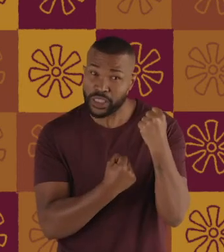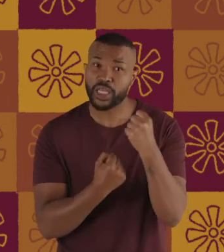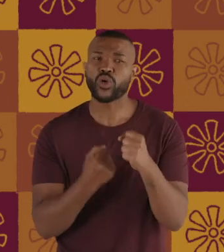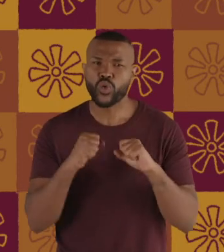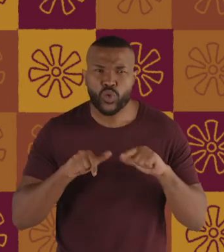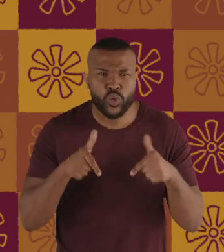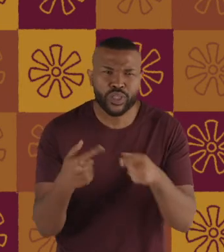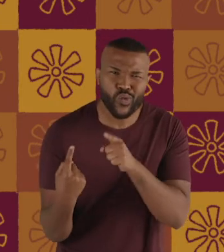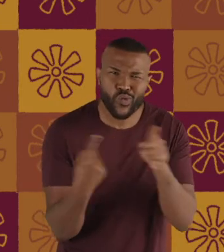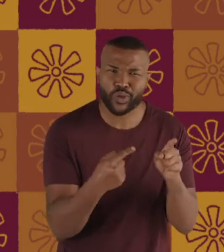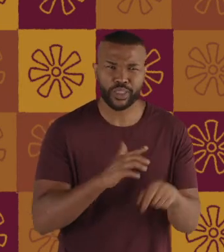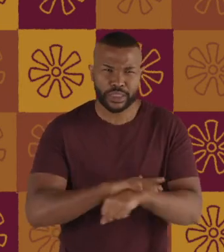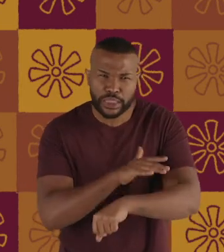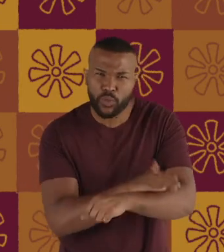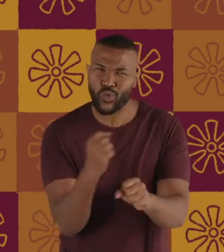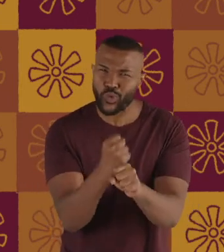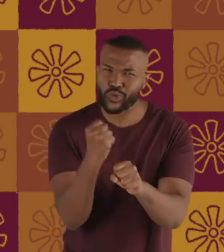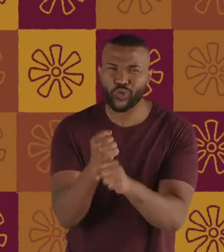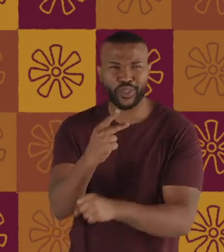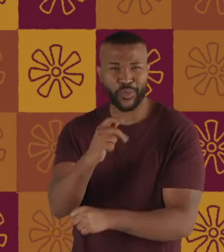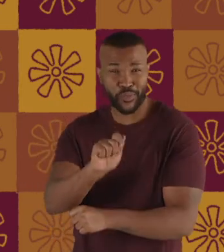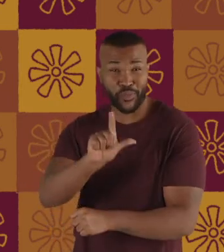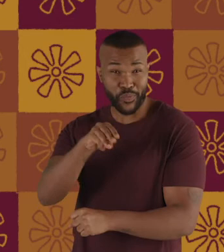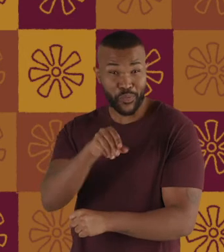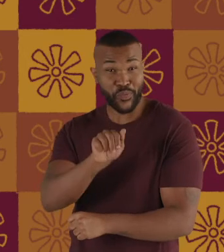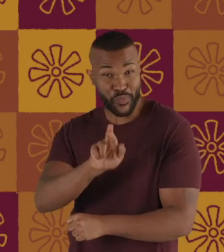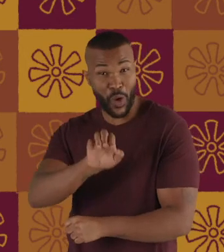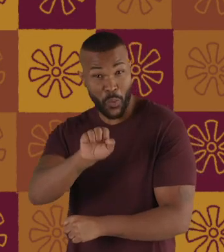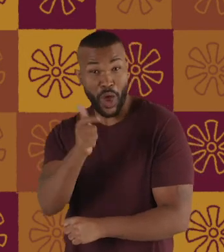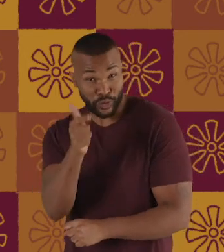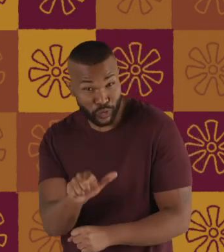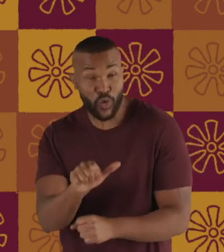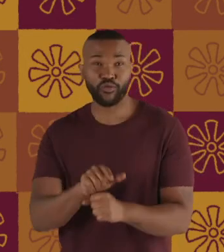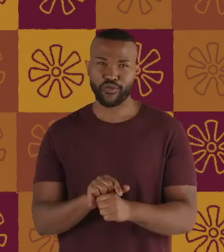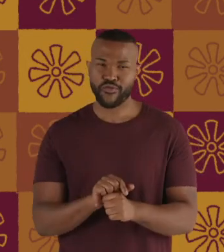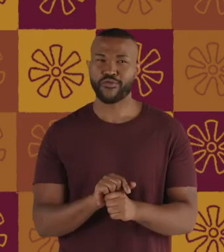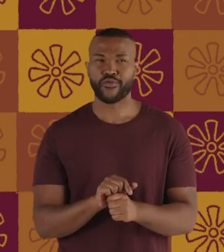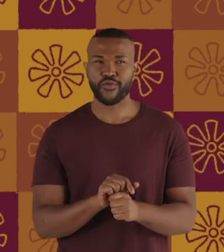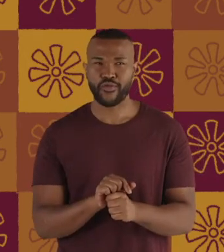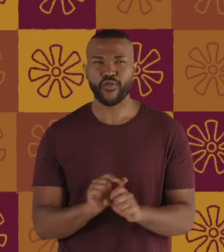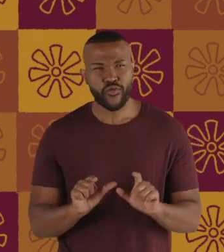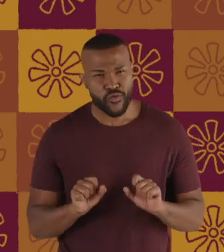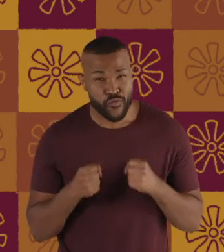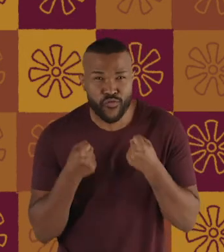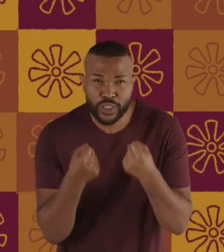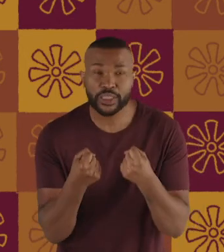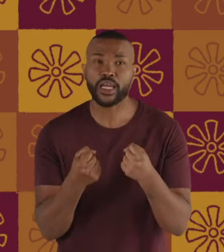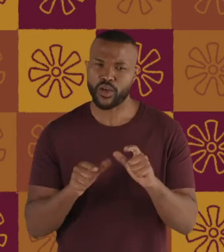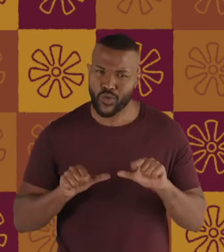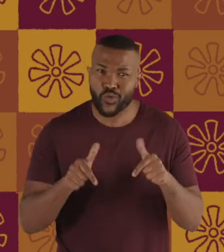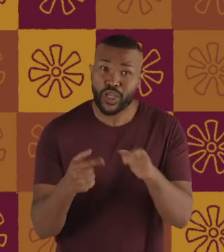Fortalecer a luta contra o racismo é fazer Palmares de novo. Fortalecer a luta contra o racismo é fazer Palmares de